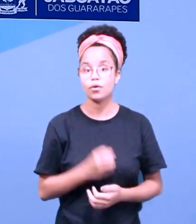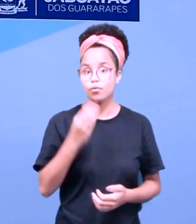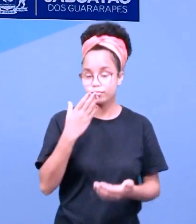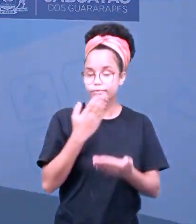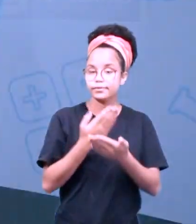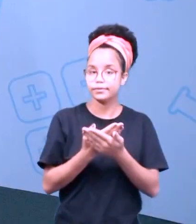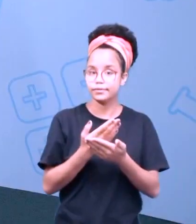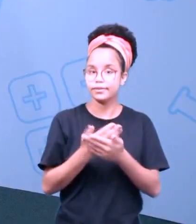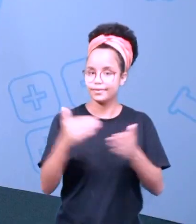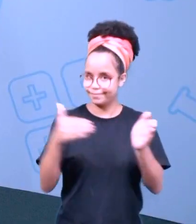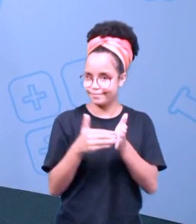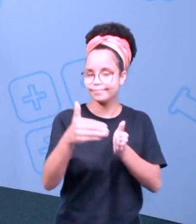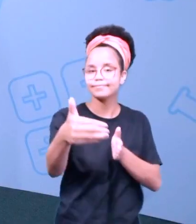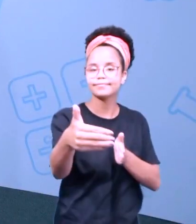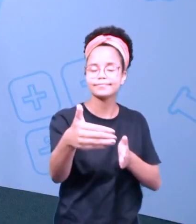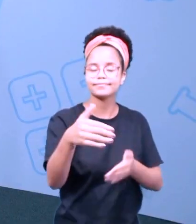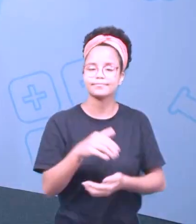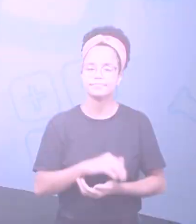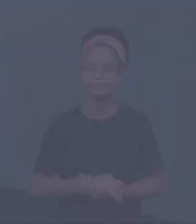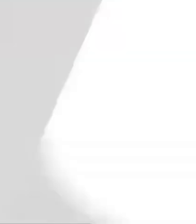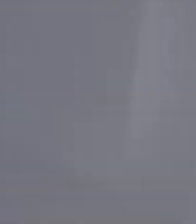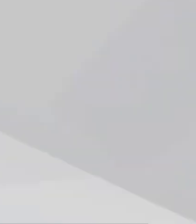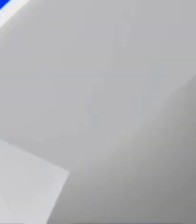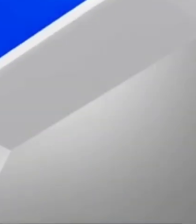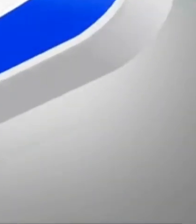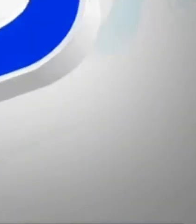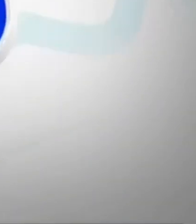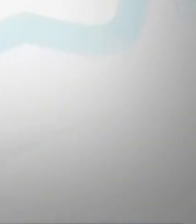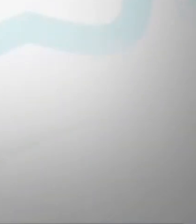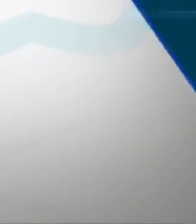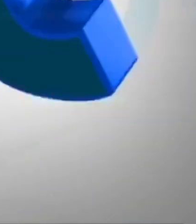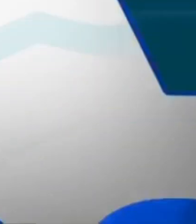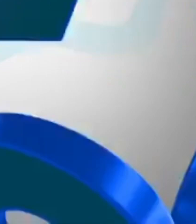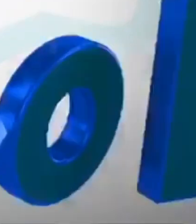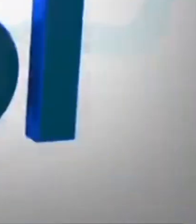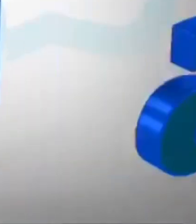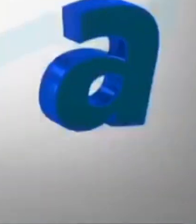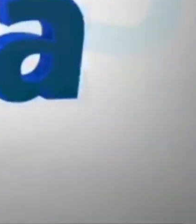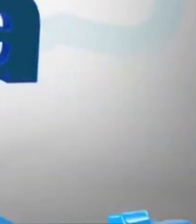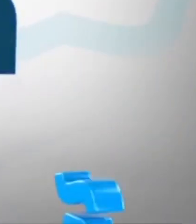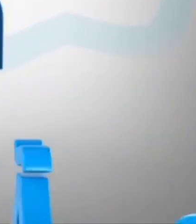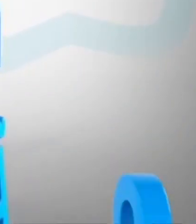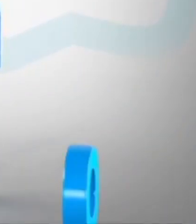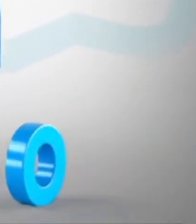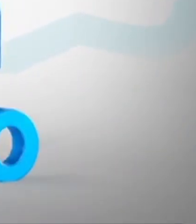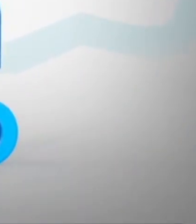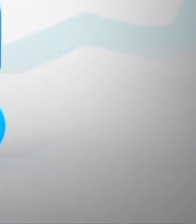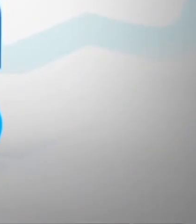Bons estudos e até a próxima.